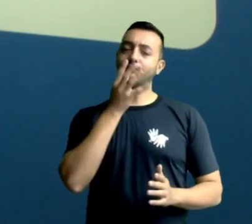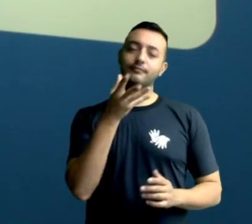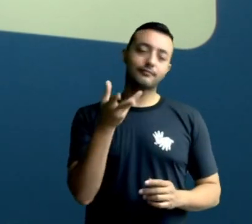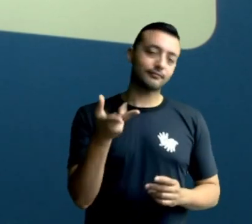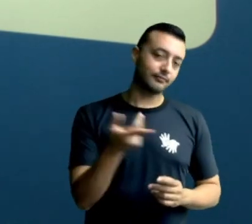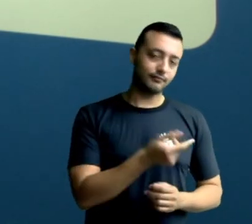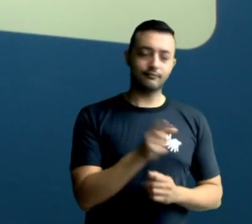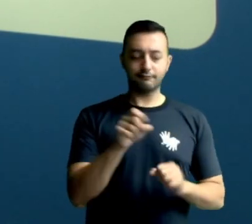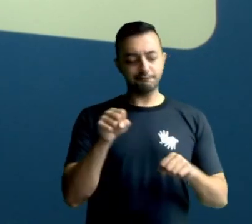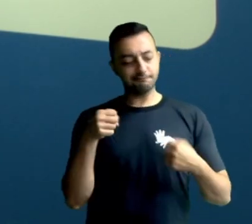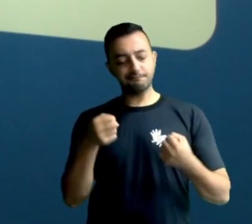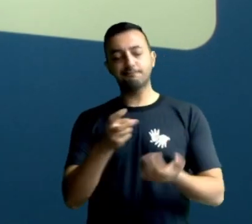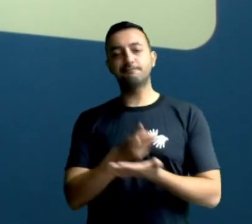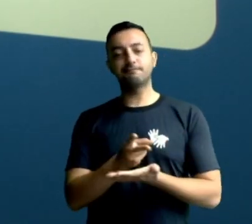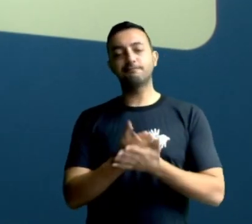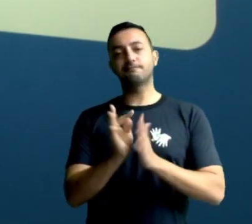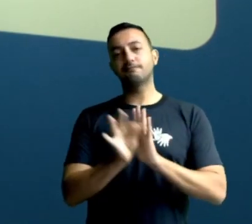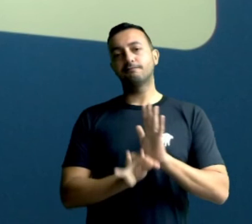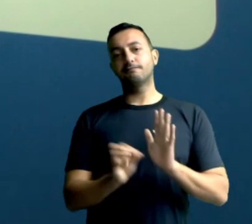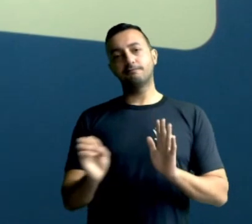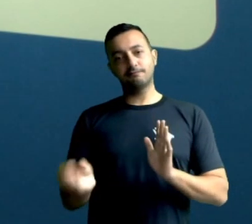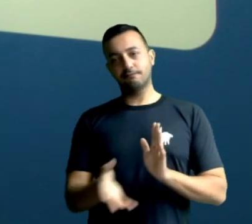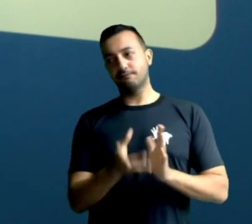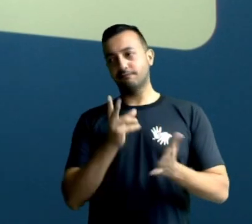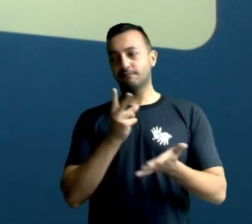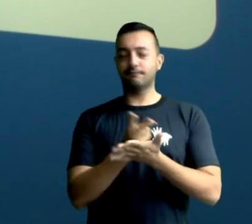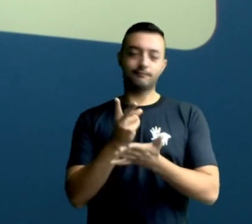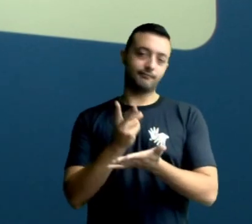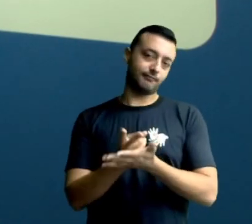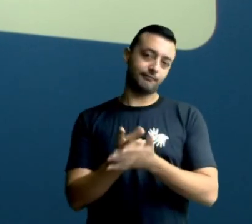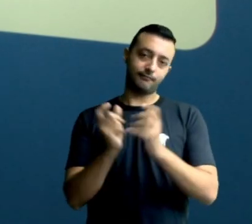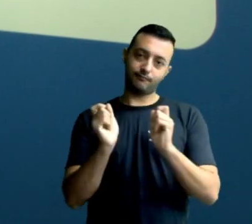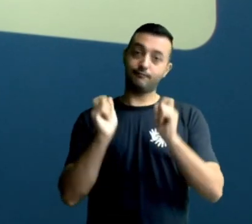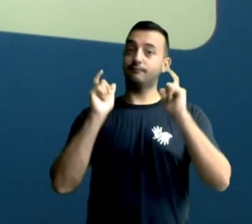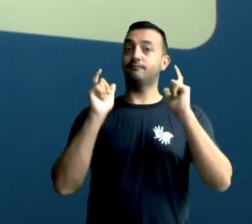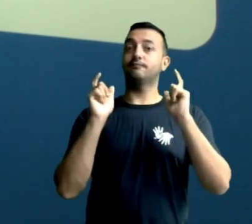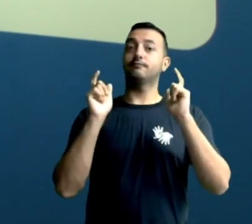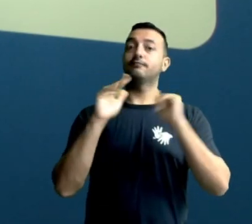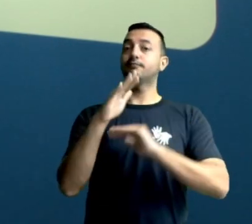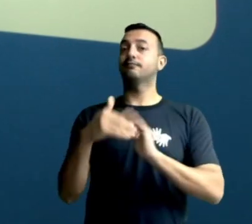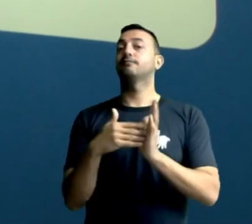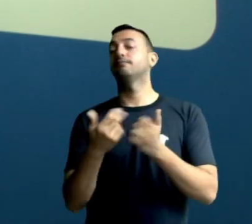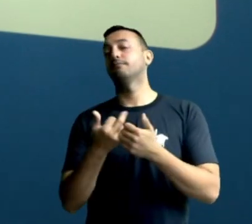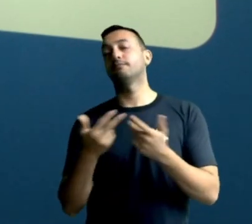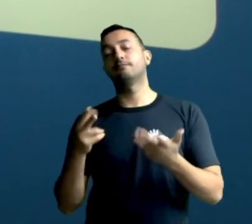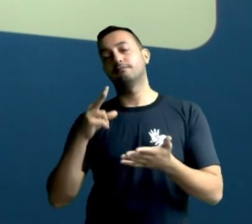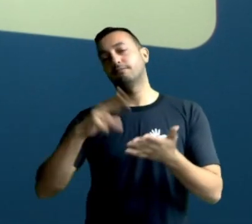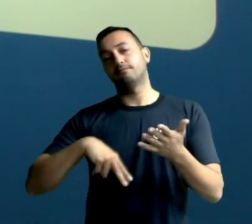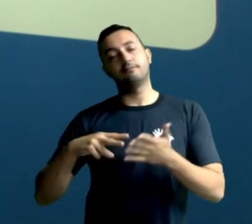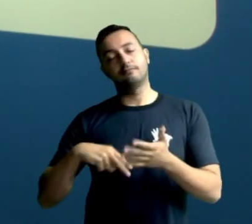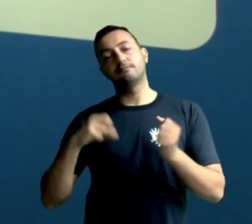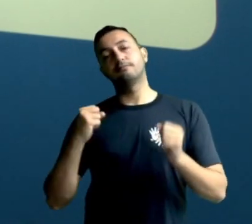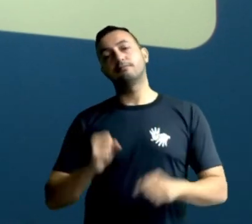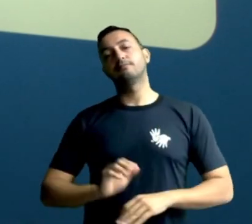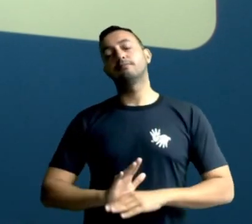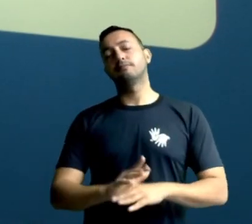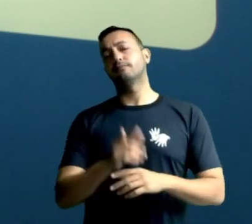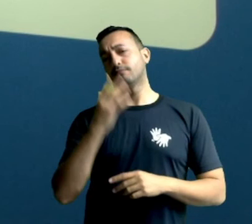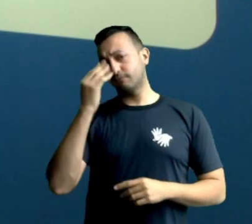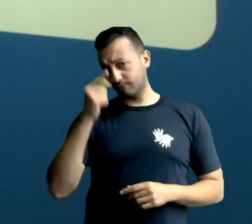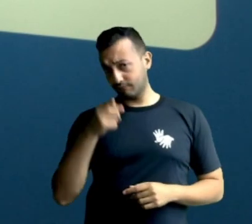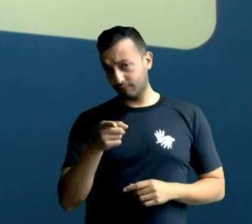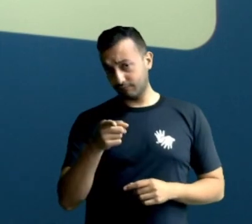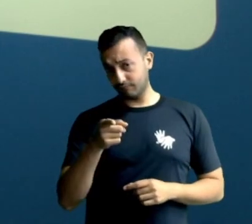maravilhosas. Então, busca sempre textos novos, está sempre antenado com tudo o que a leitura pode te oferecer. E já sabem,